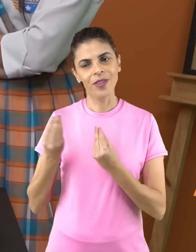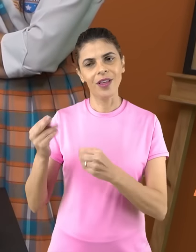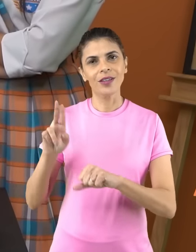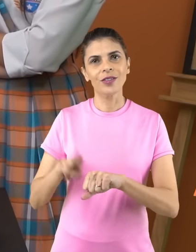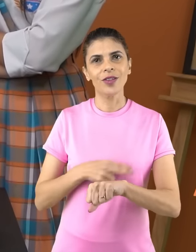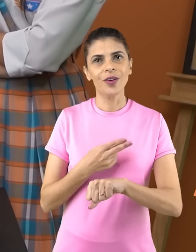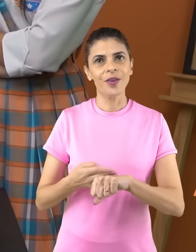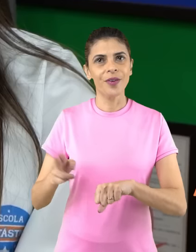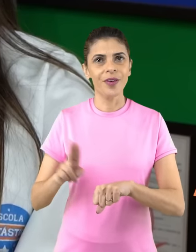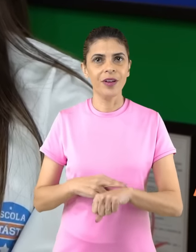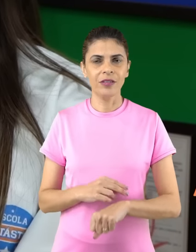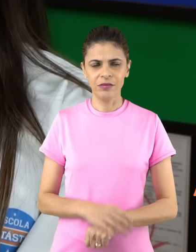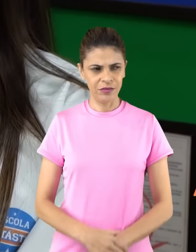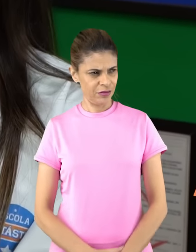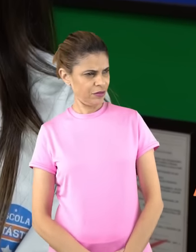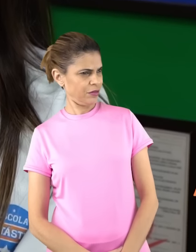depois